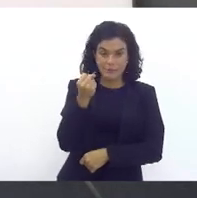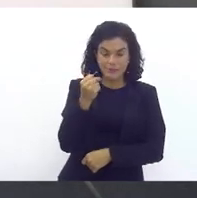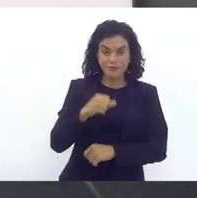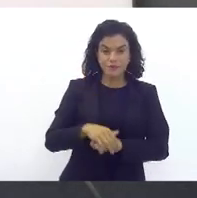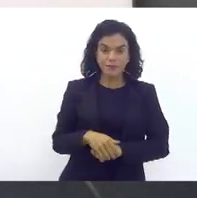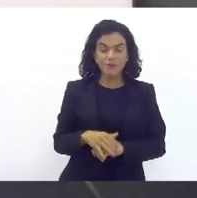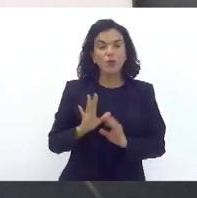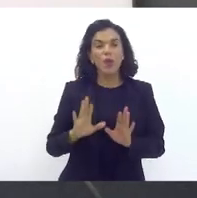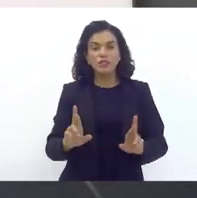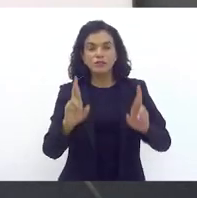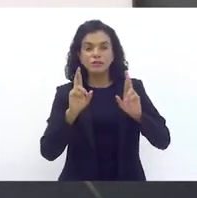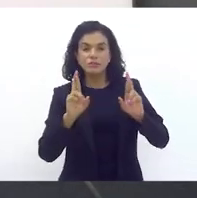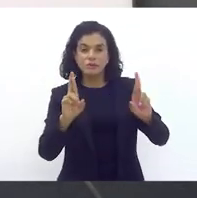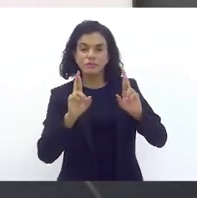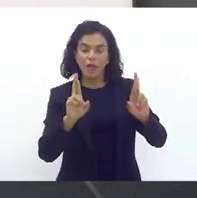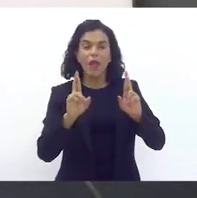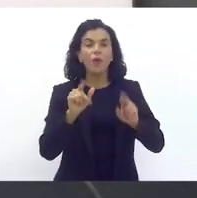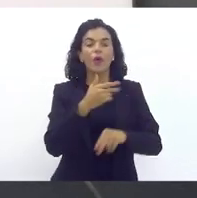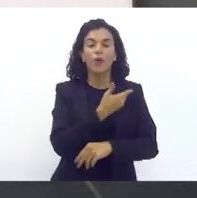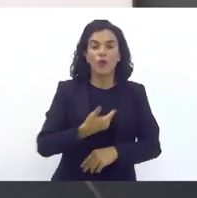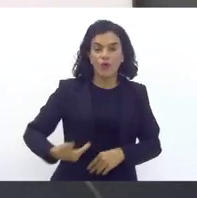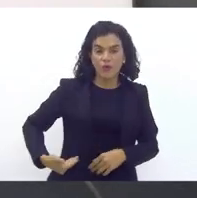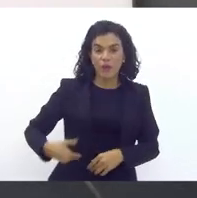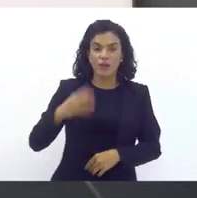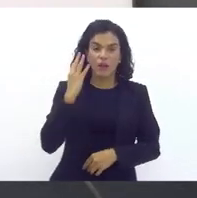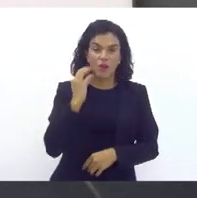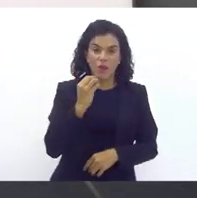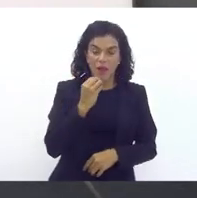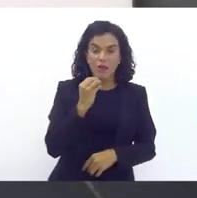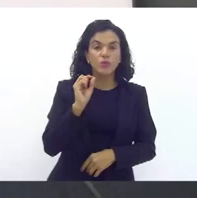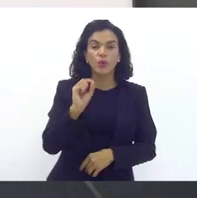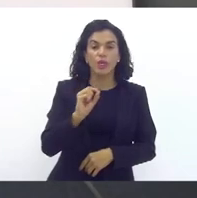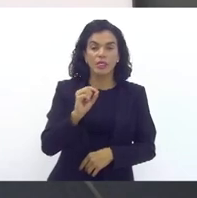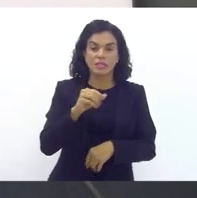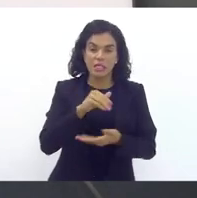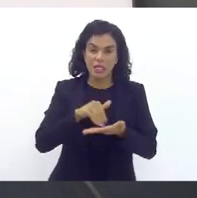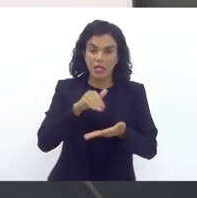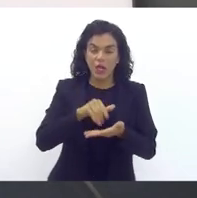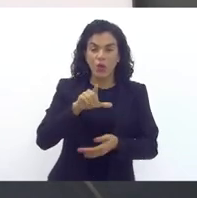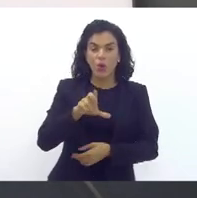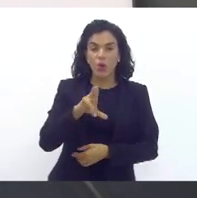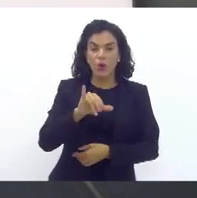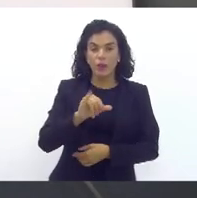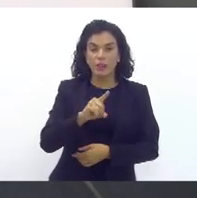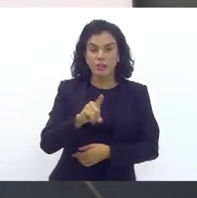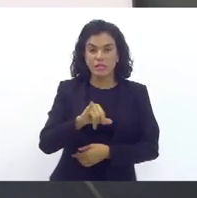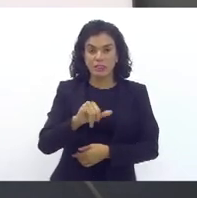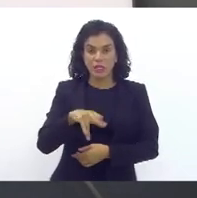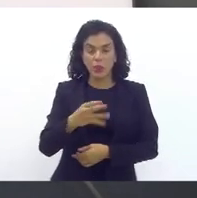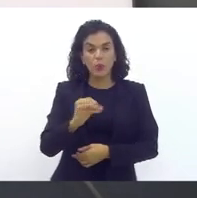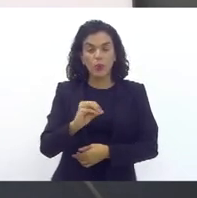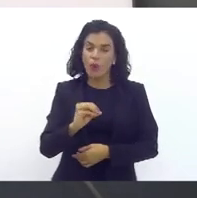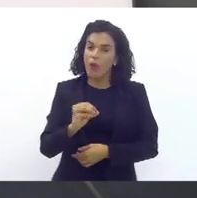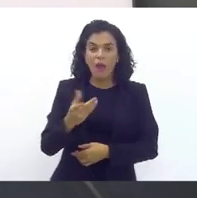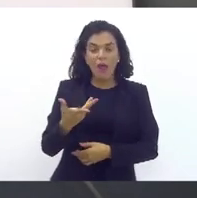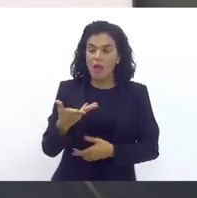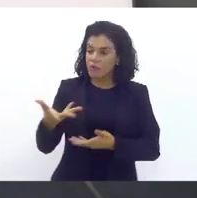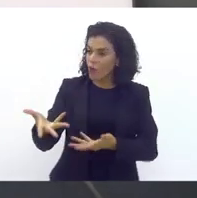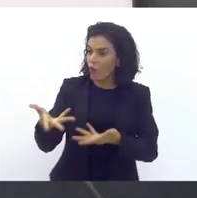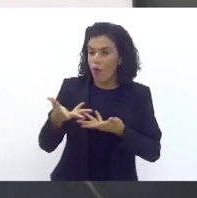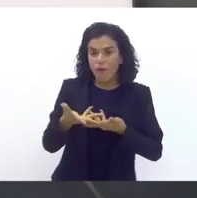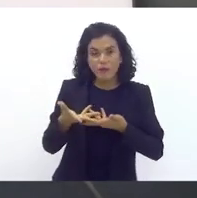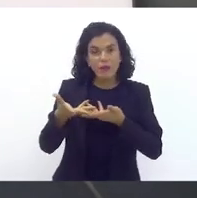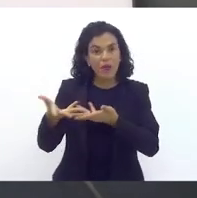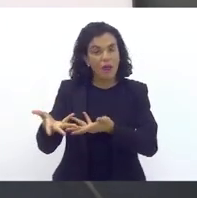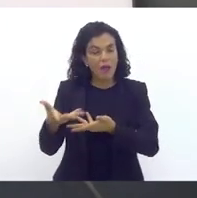é ver do governador Cláudio Castro, secretário Luizinho, a retomada do ambiente negocial. É isso que nós queremos. A